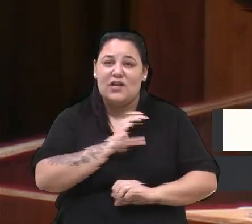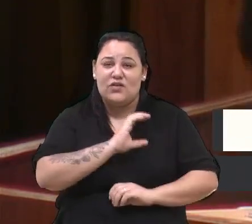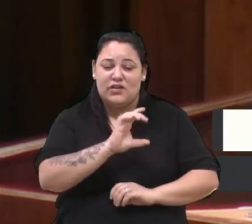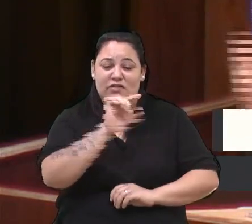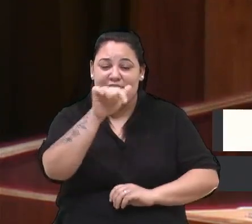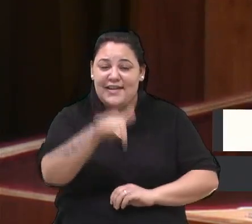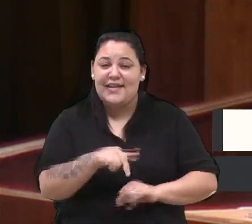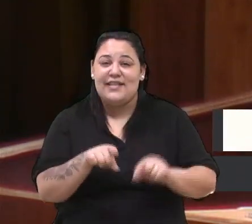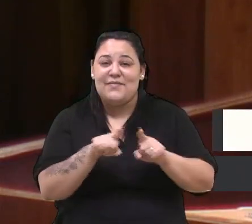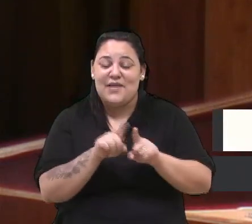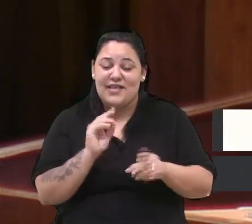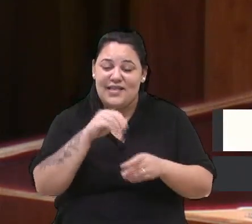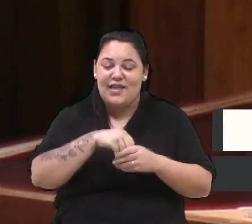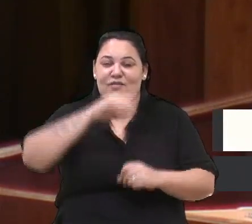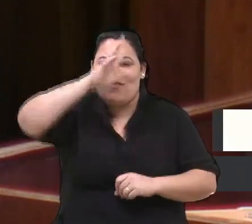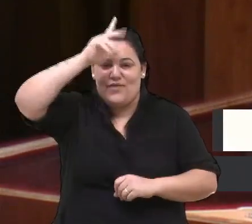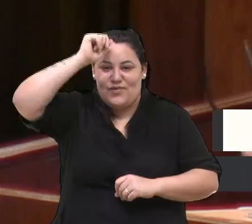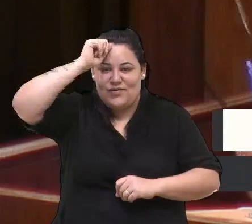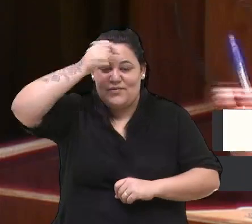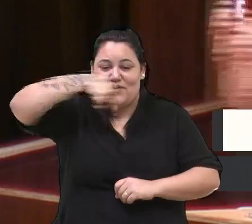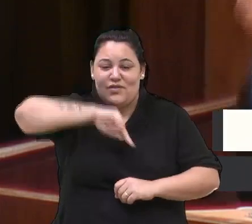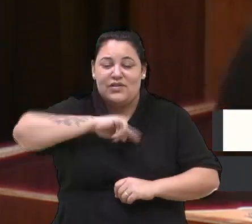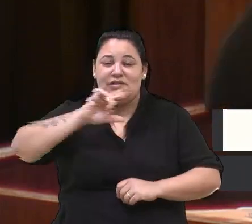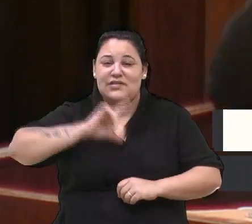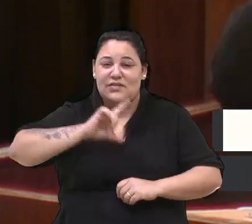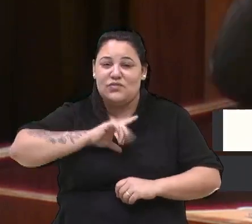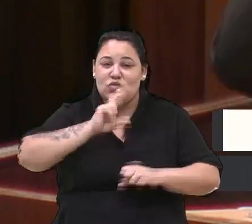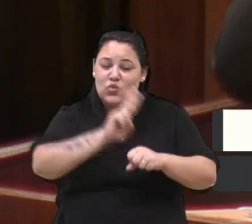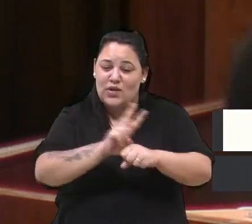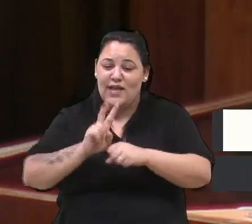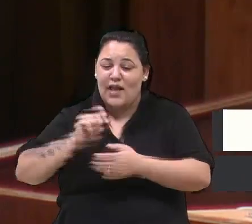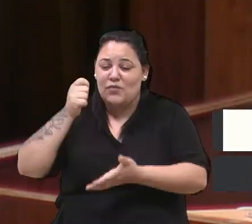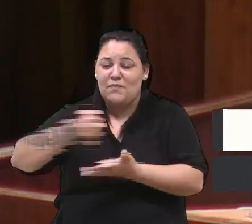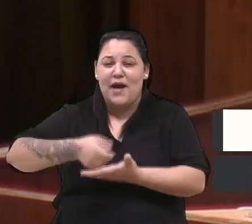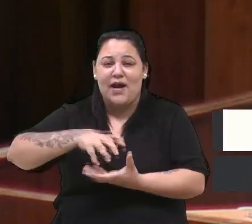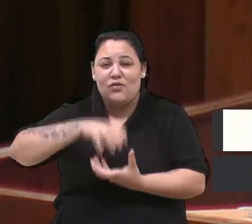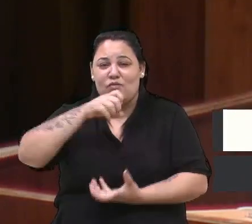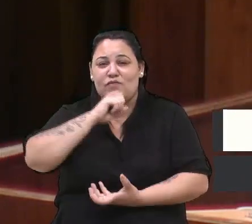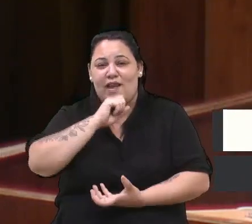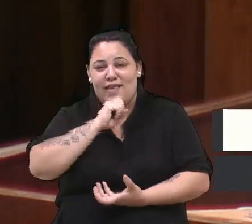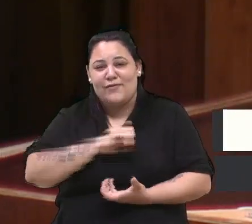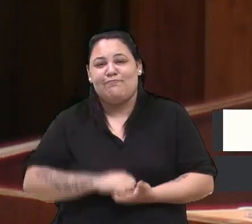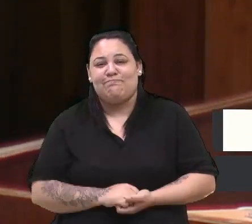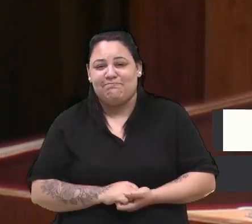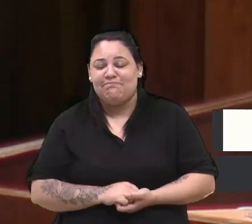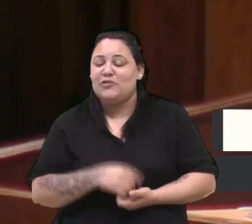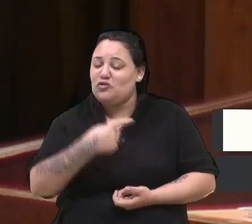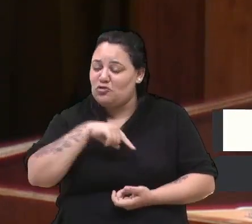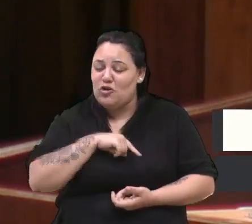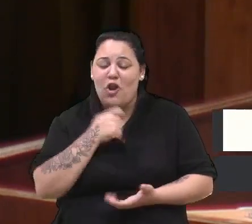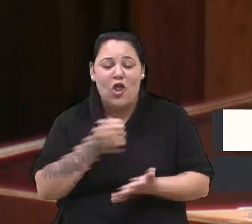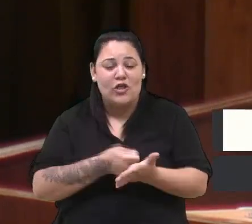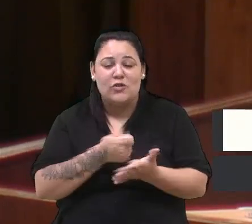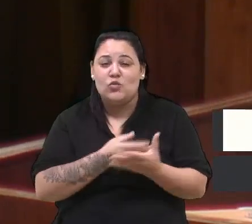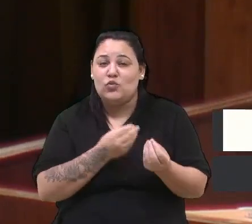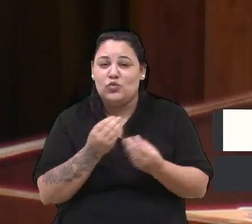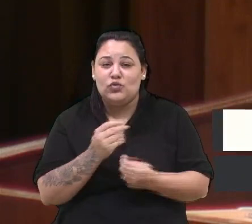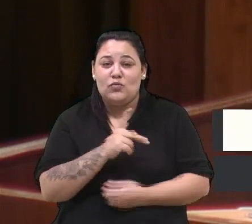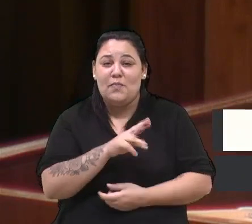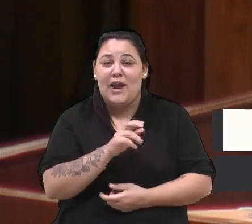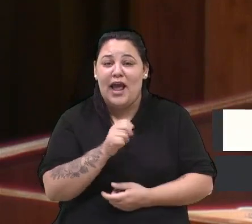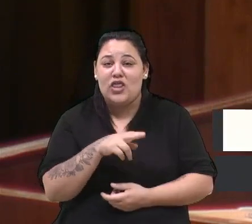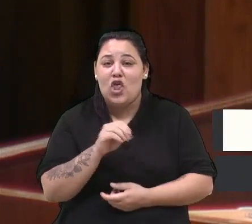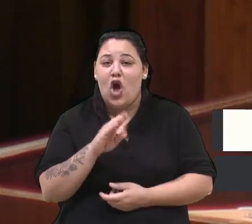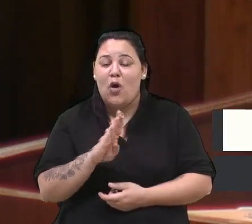na prefeitura, para que nós tenhamos o cuidado subsidiado, que é uma bandeira que nós lutamos muito. O Planob, que é o